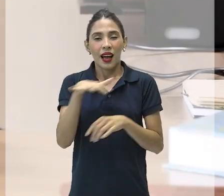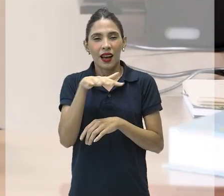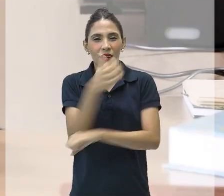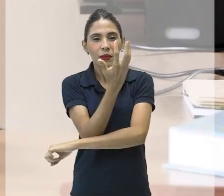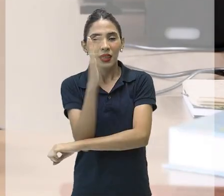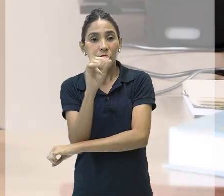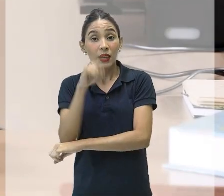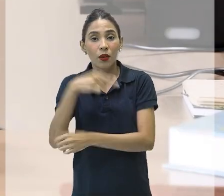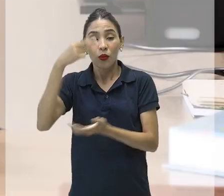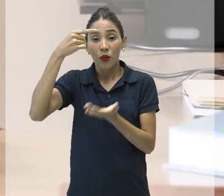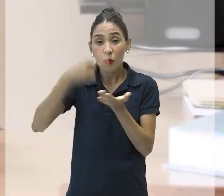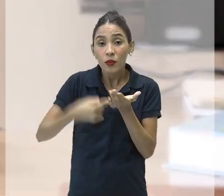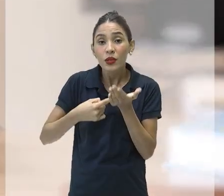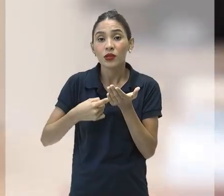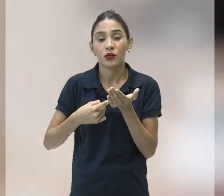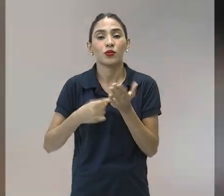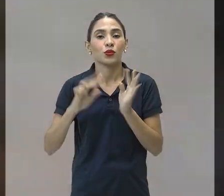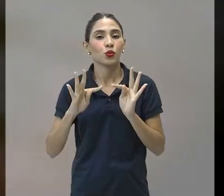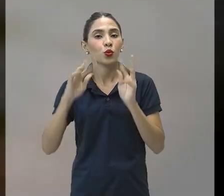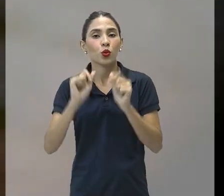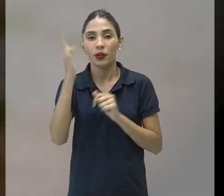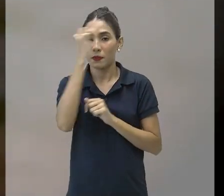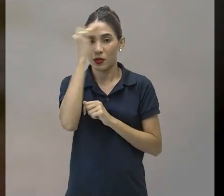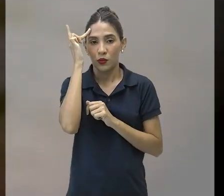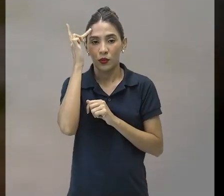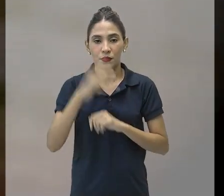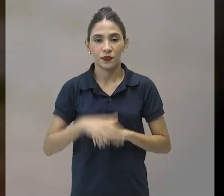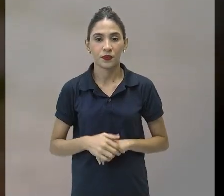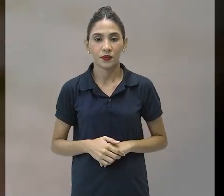é um compromisso de todo o cidadão.